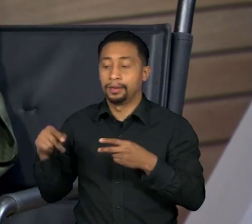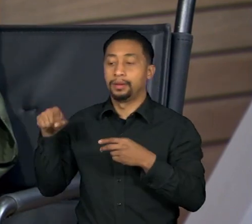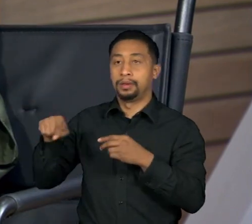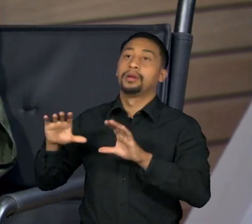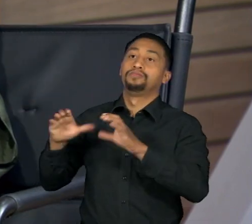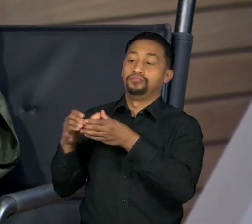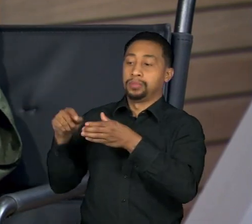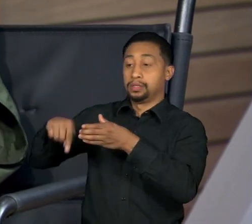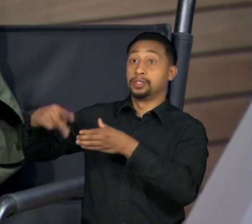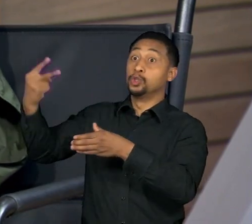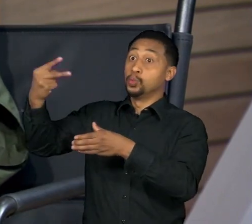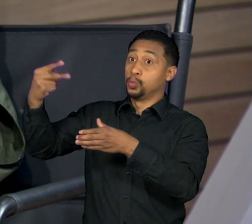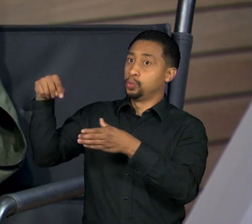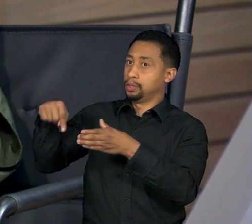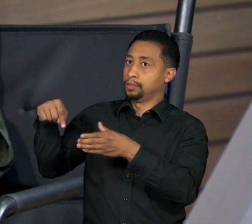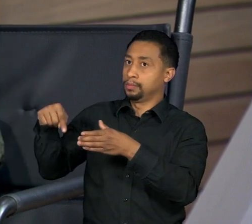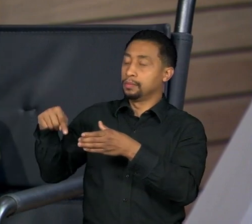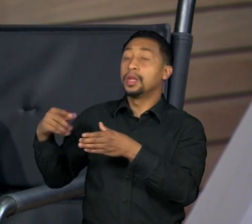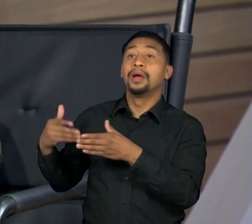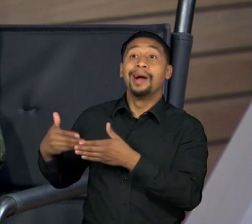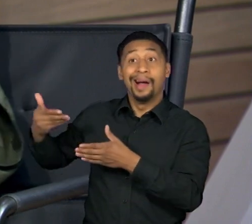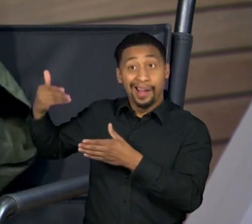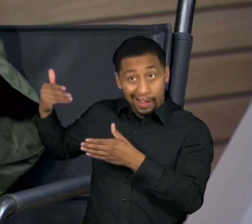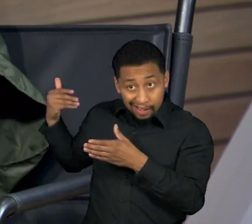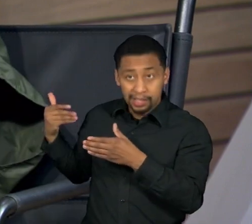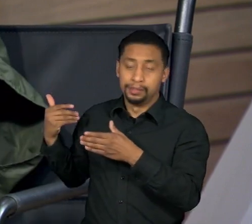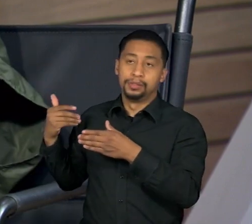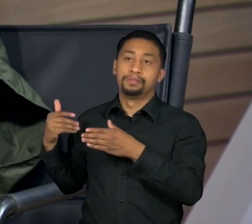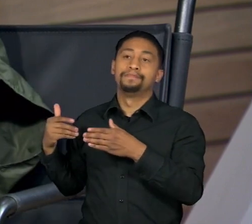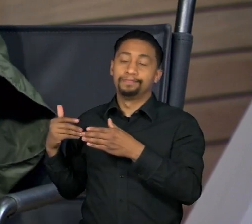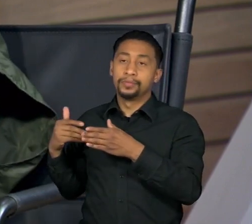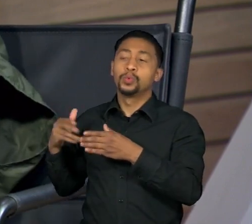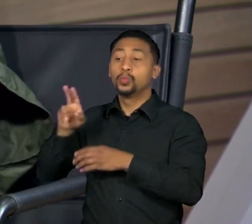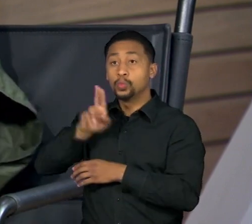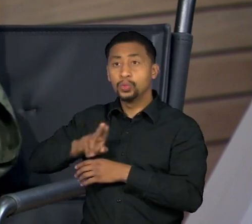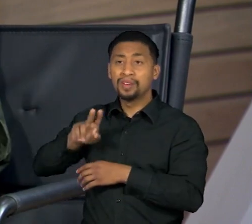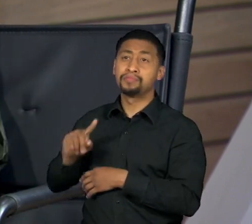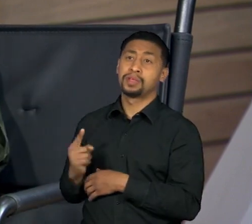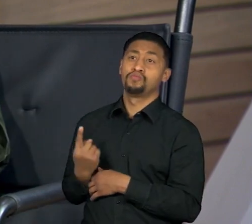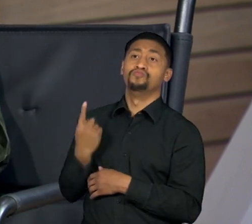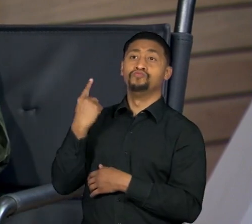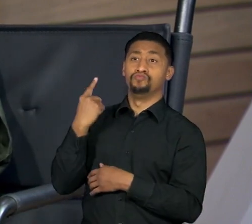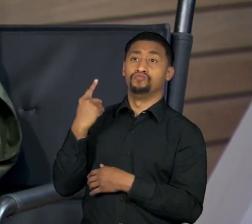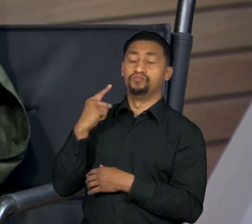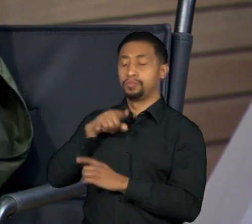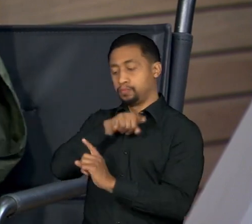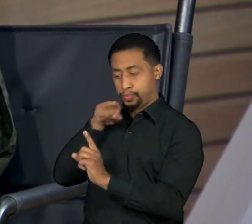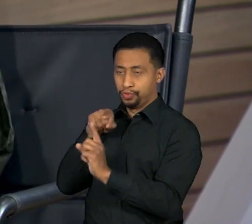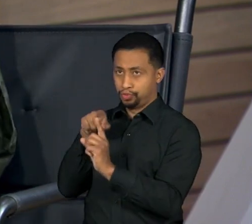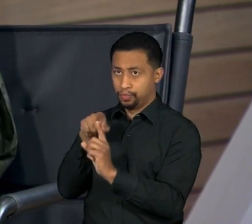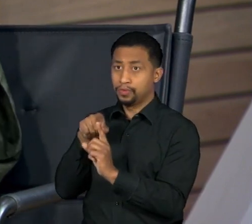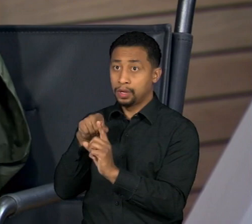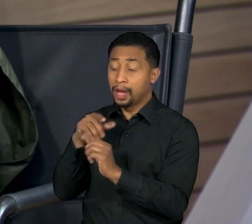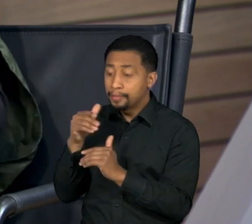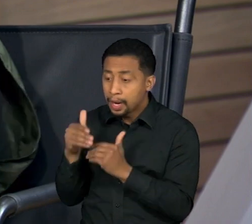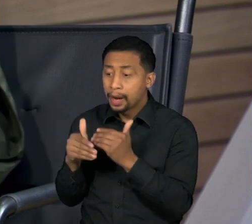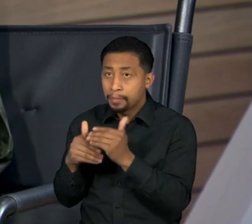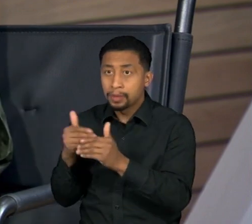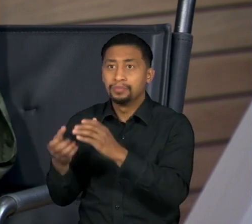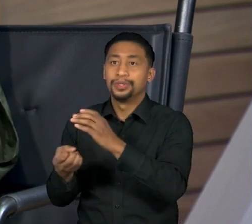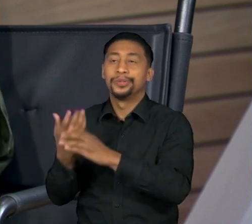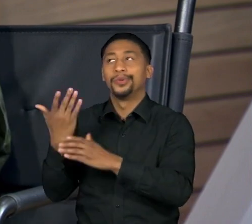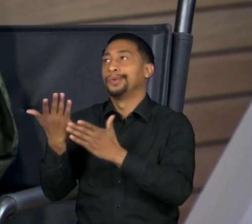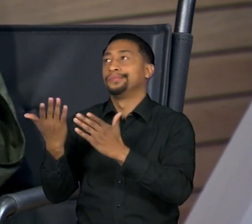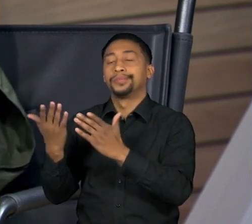eles são montados e desenvolvidos para uma determinada função. E as soluções como o ChatGPT, o Bard do Google